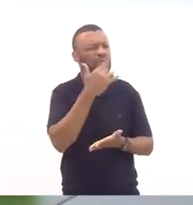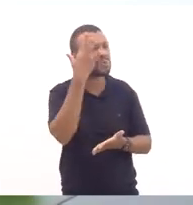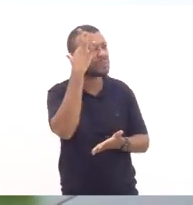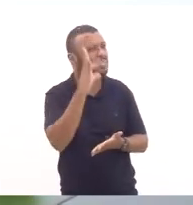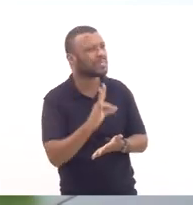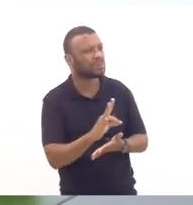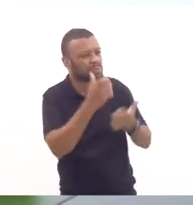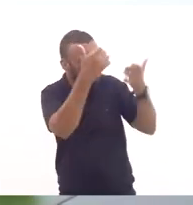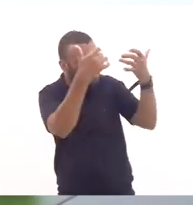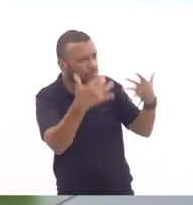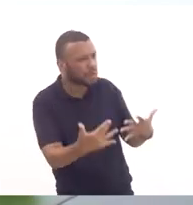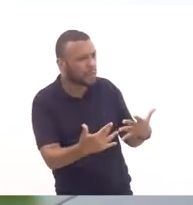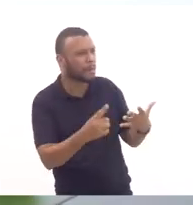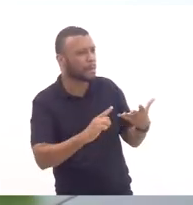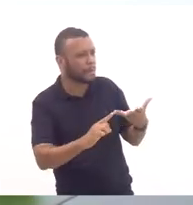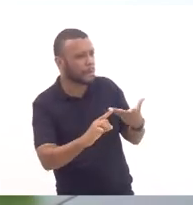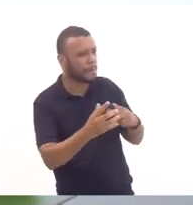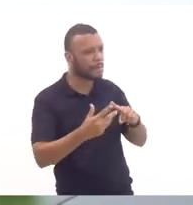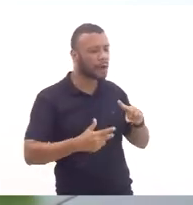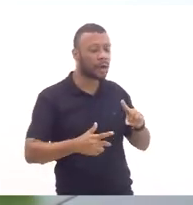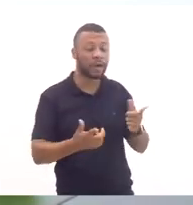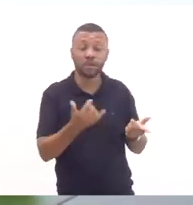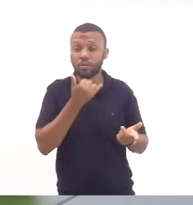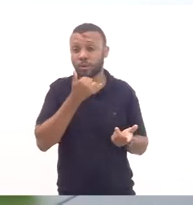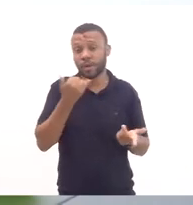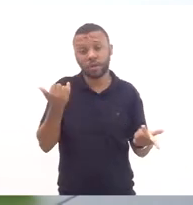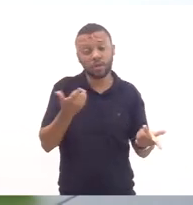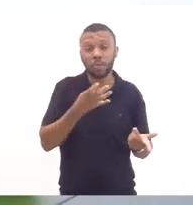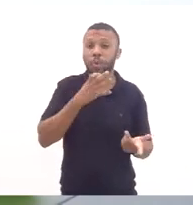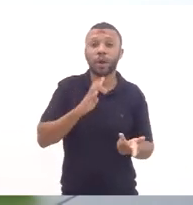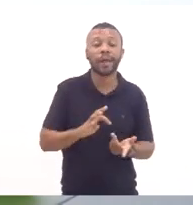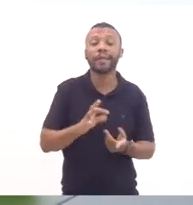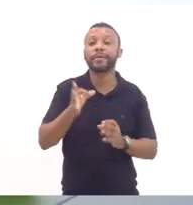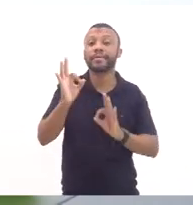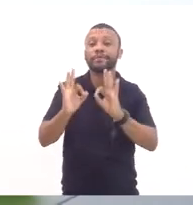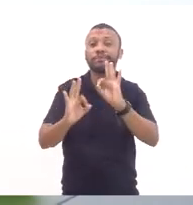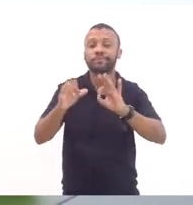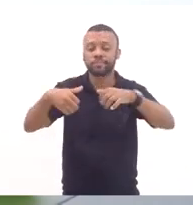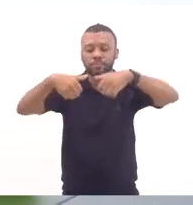seja, eles nem conhecem o organograma